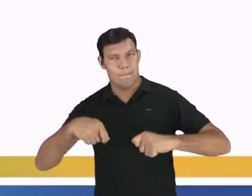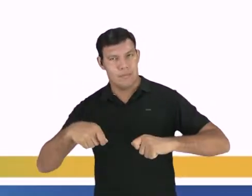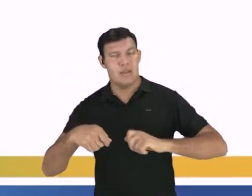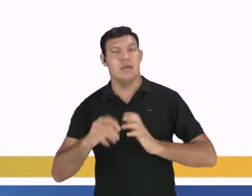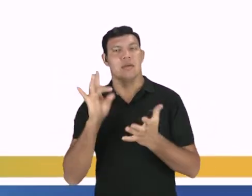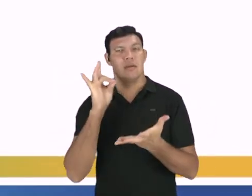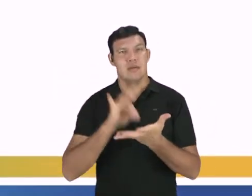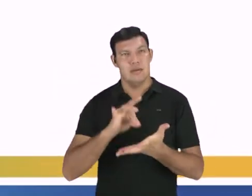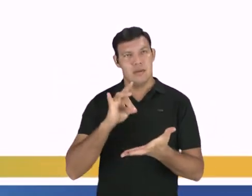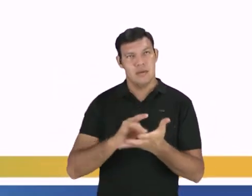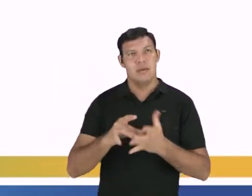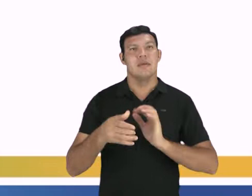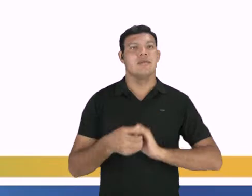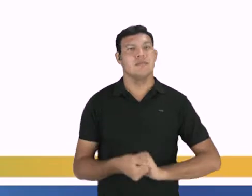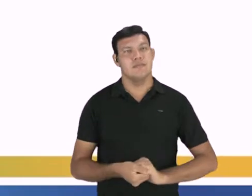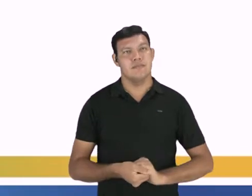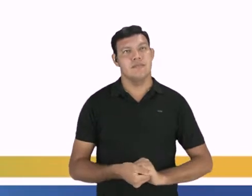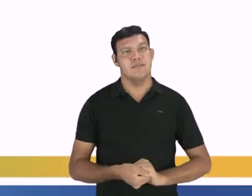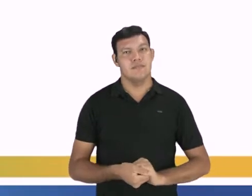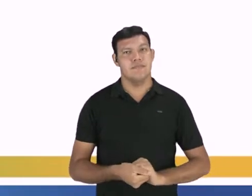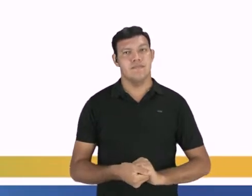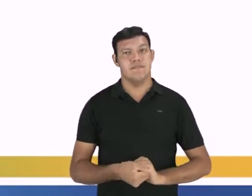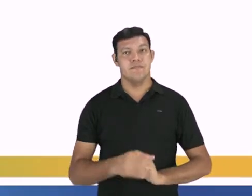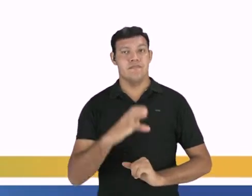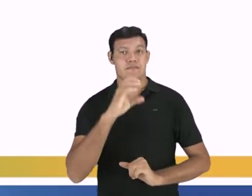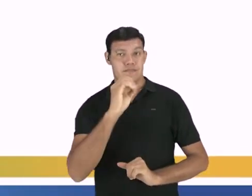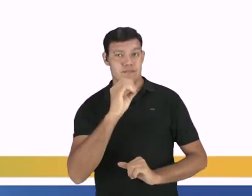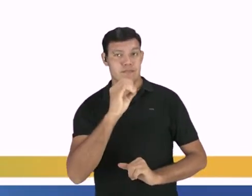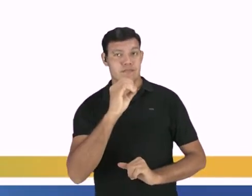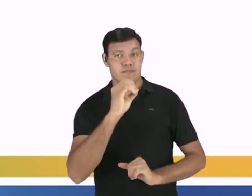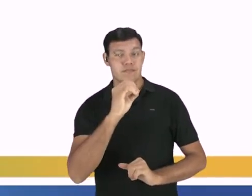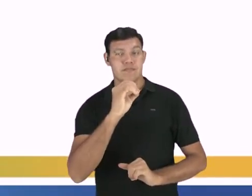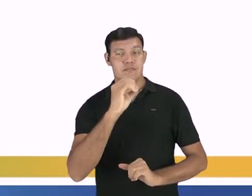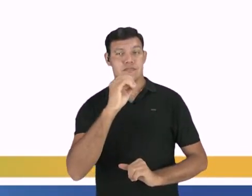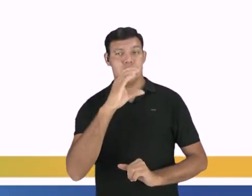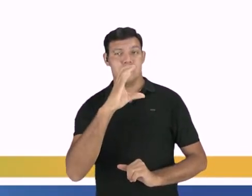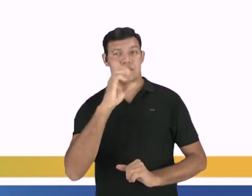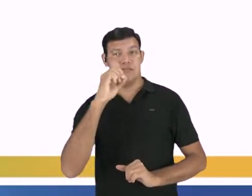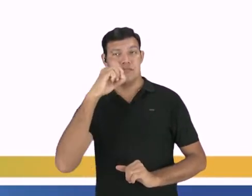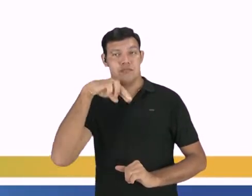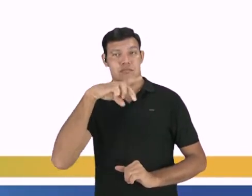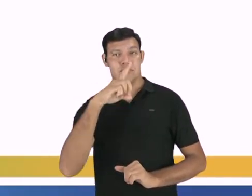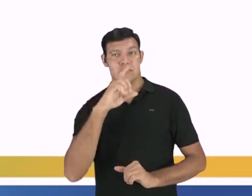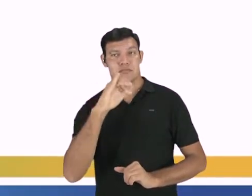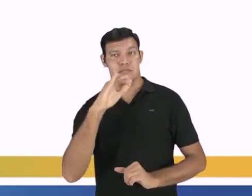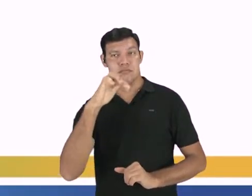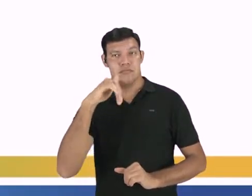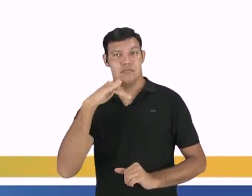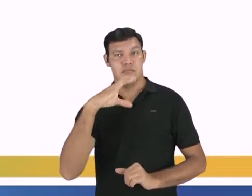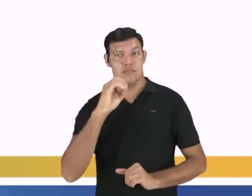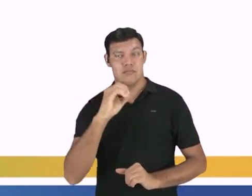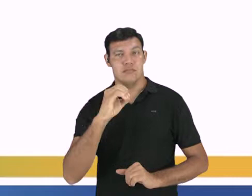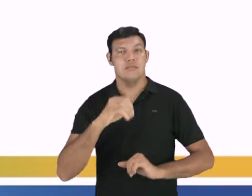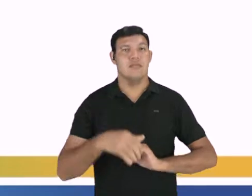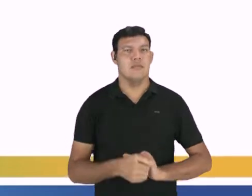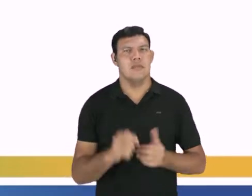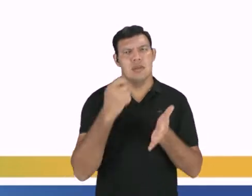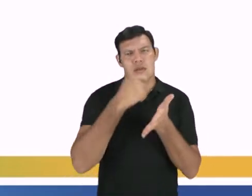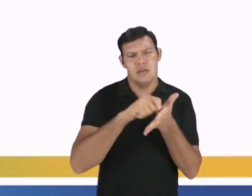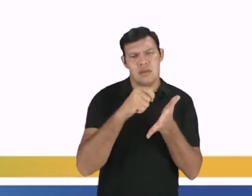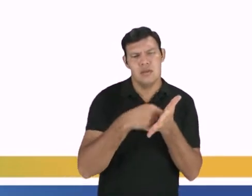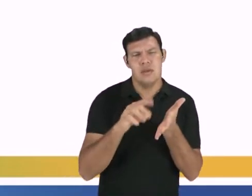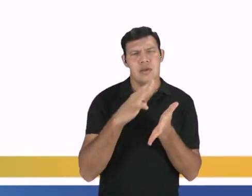verdadeiro, eu uso a condicional do tipo 0. Como reconhecer ou como